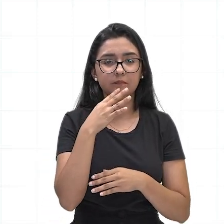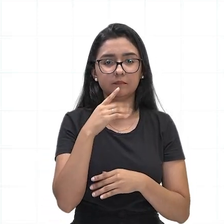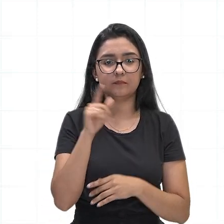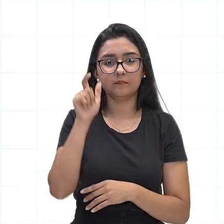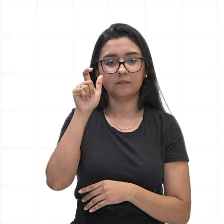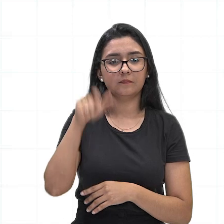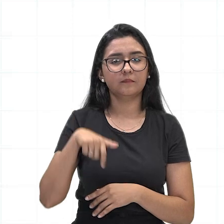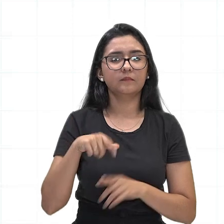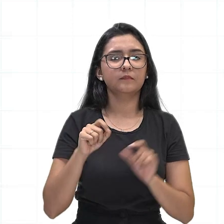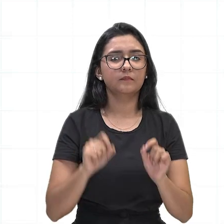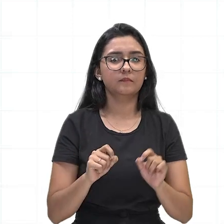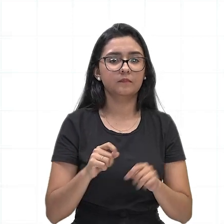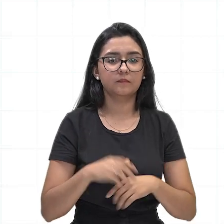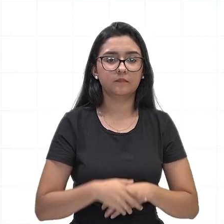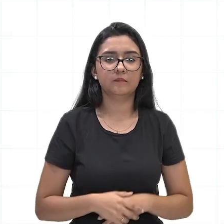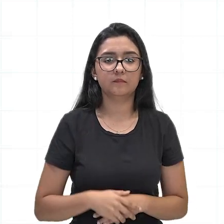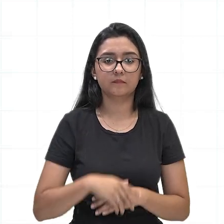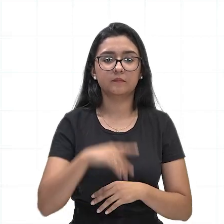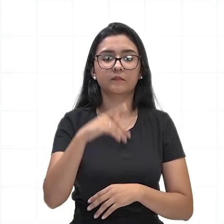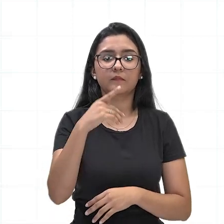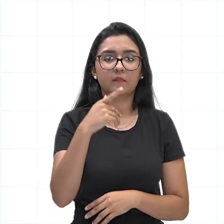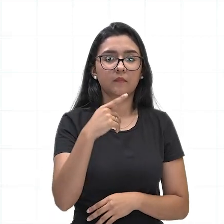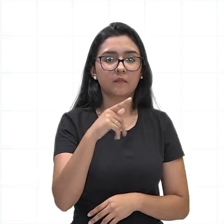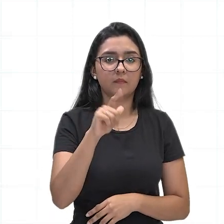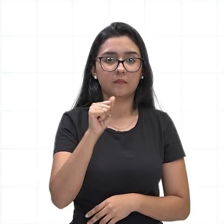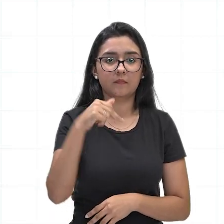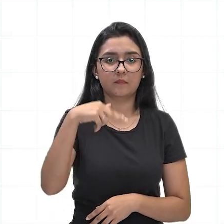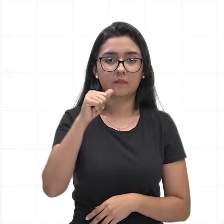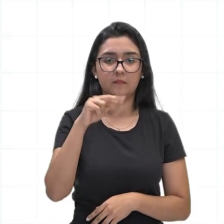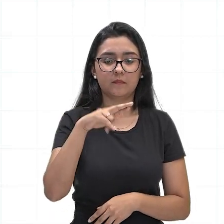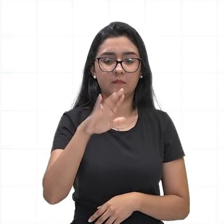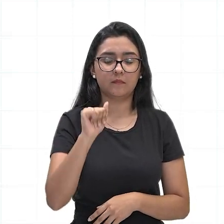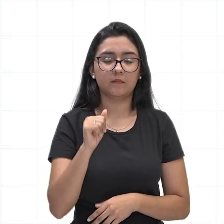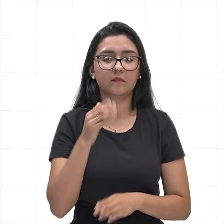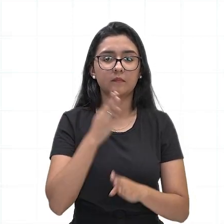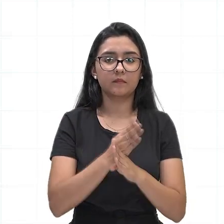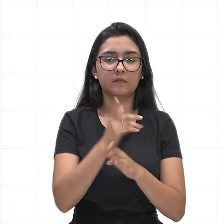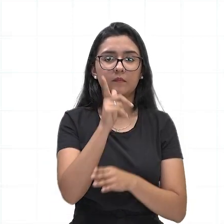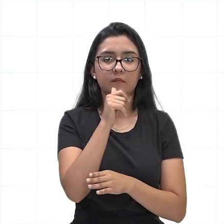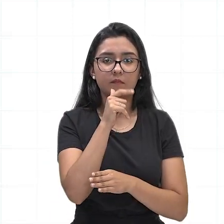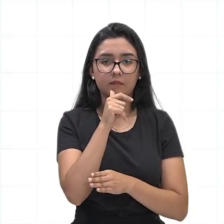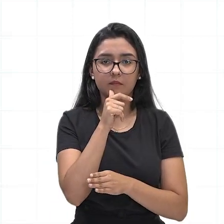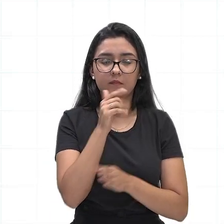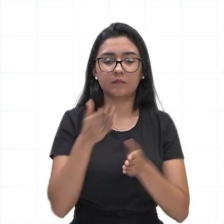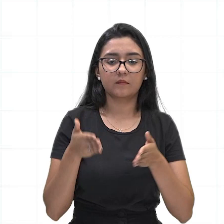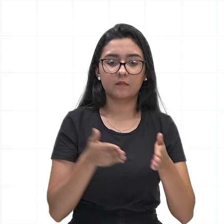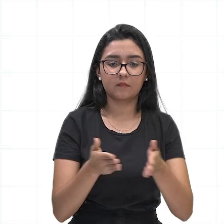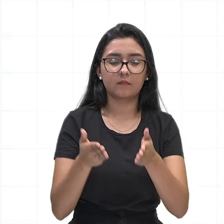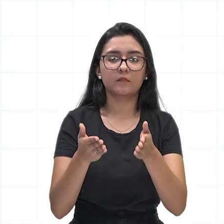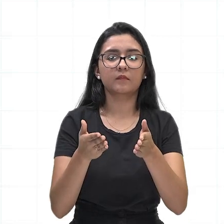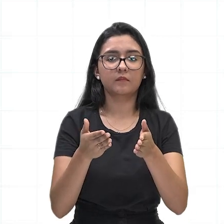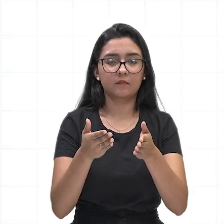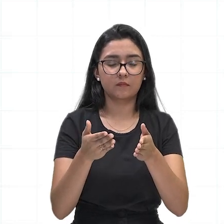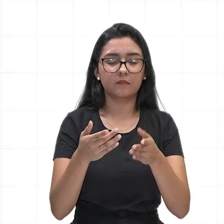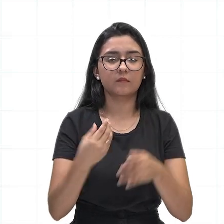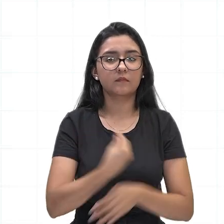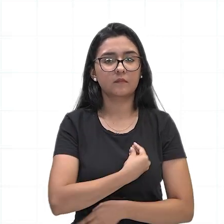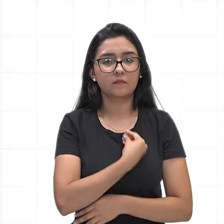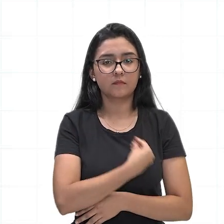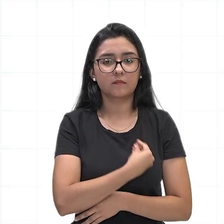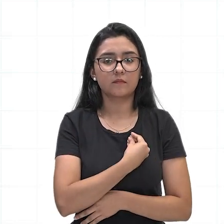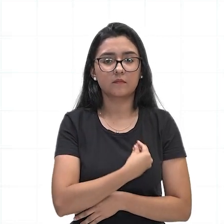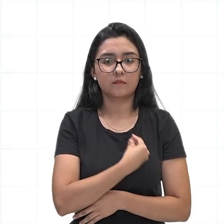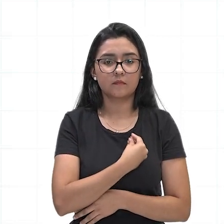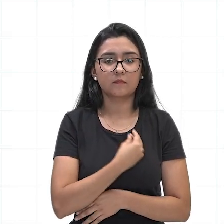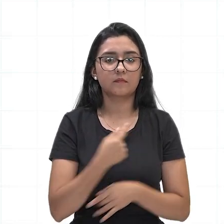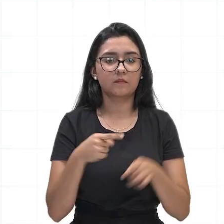planária, pequeno verme achatado de vida livre que habita geralmente em rios e lagos. E eles vivem aí em